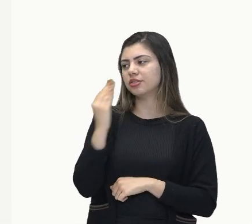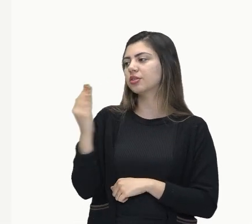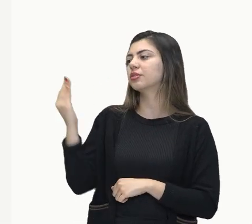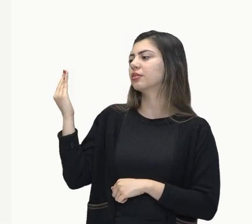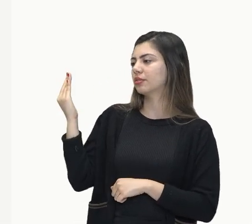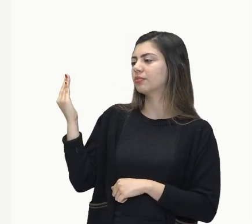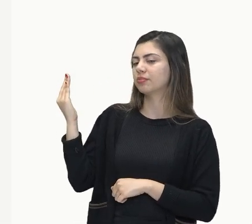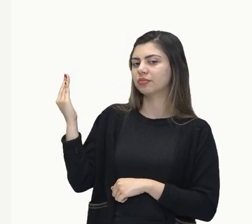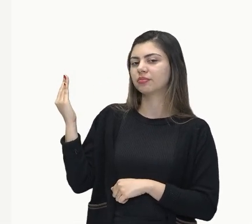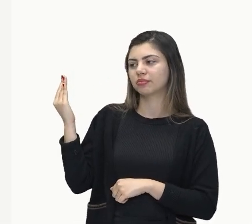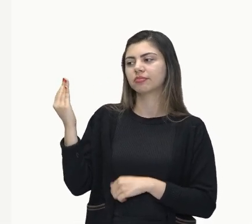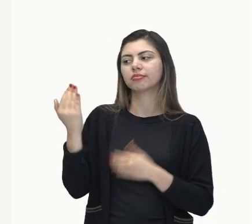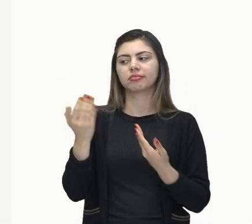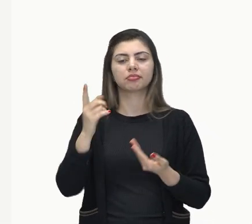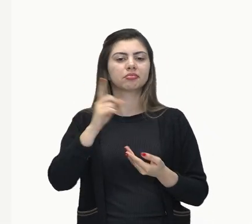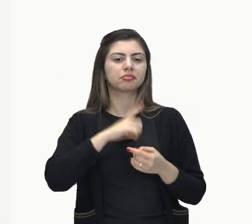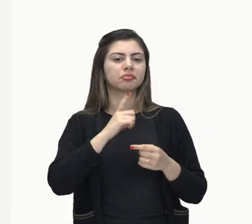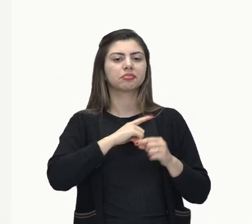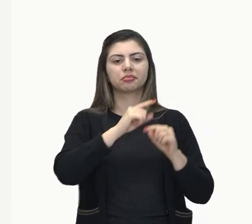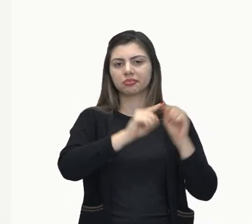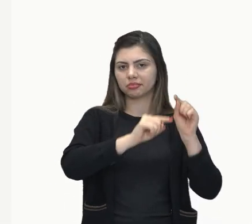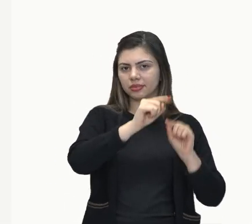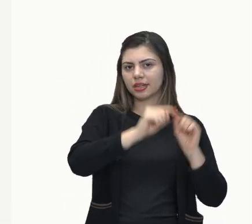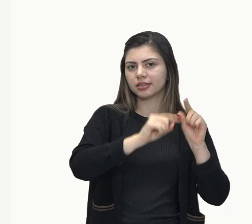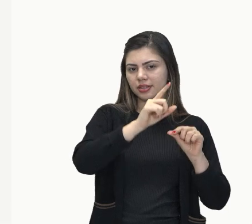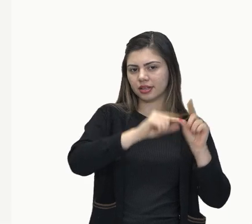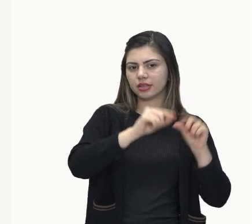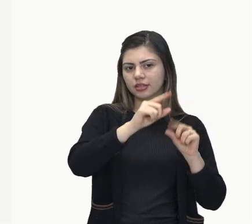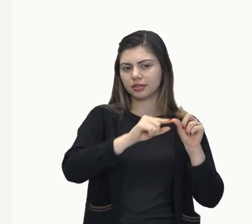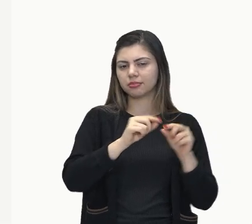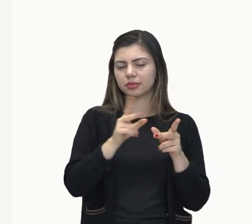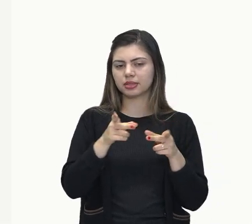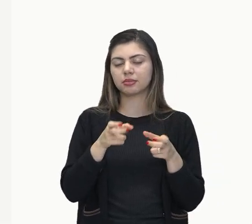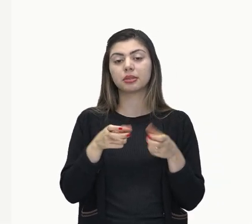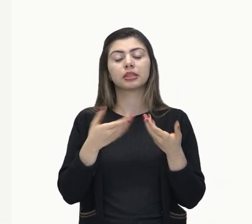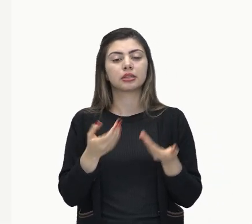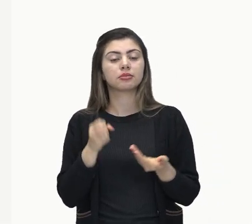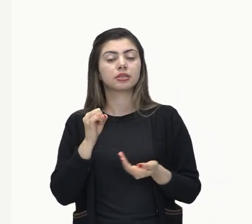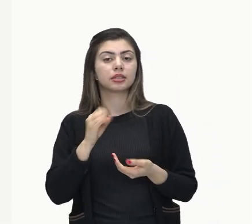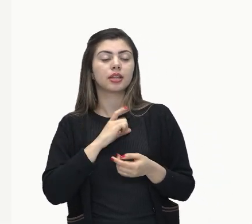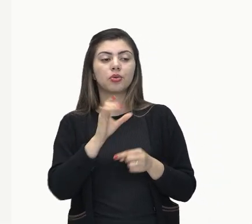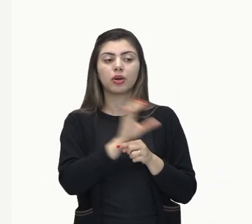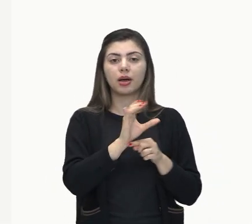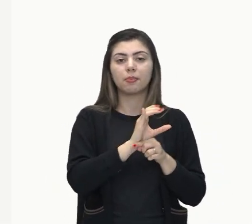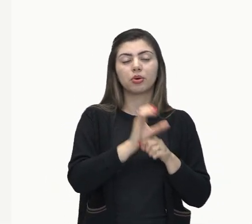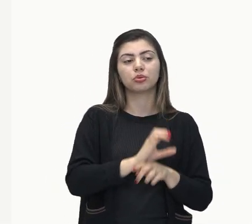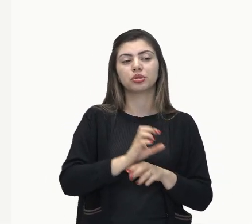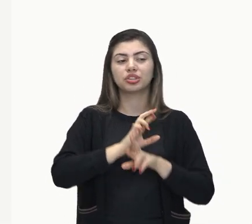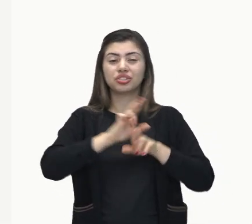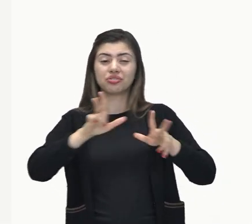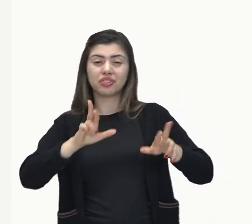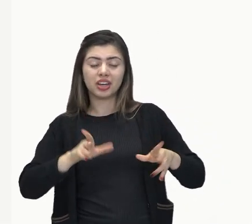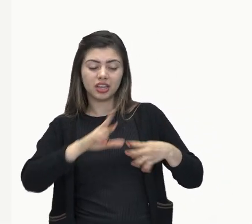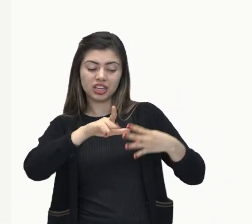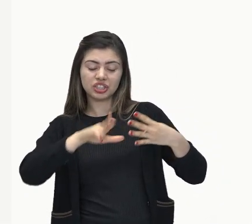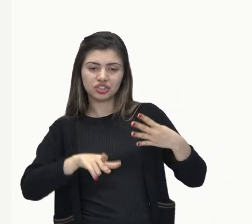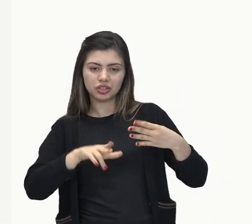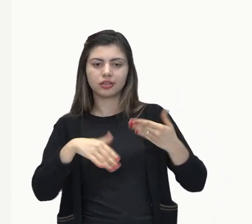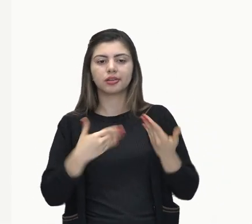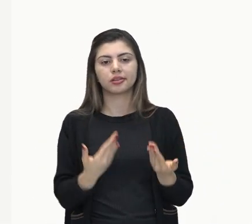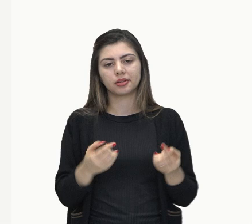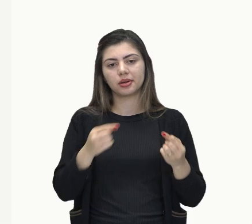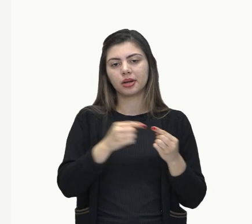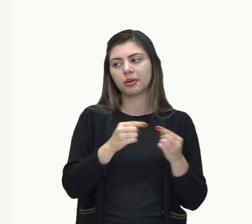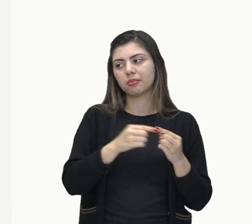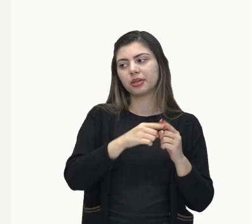substância, quando você percebe que tem um carbono assimétrico, a gente coloca um asterístico. Olha só aqui, se